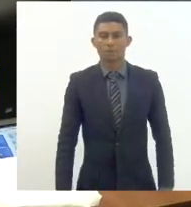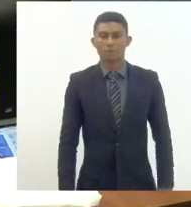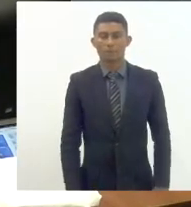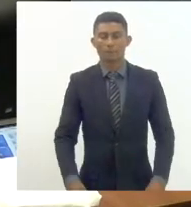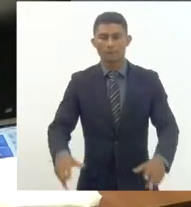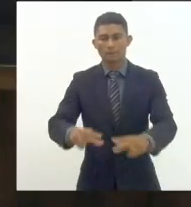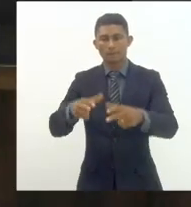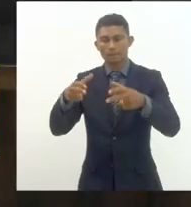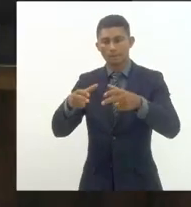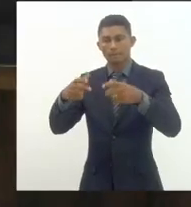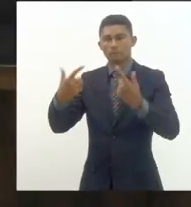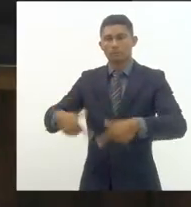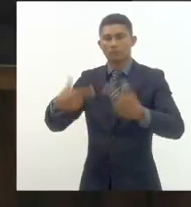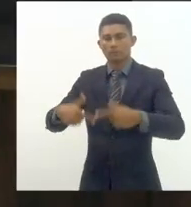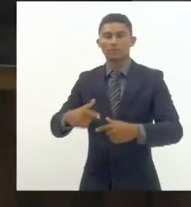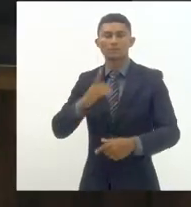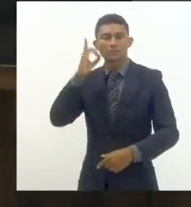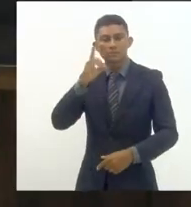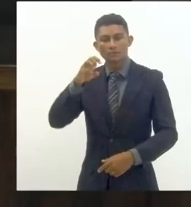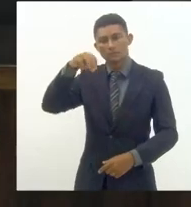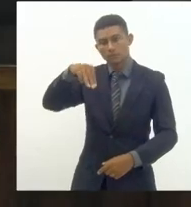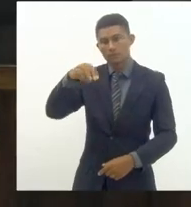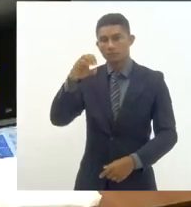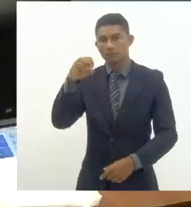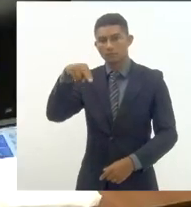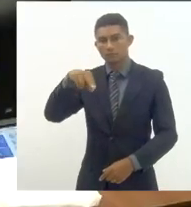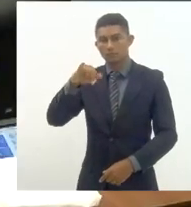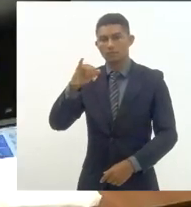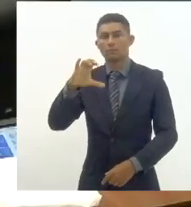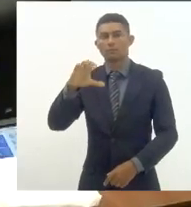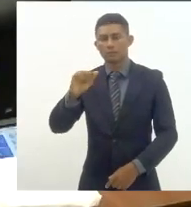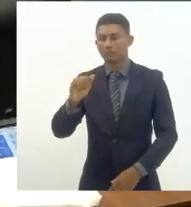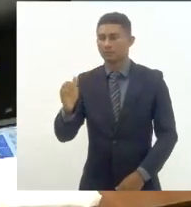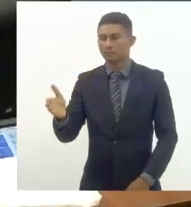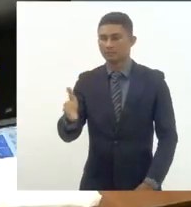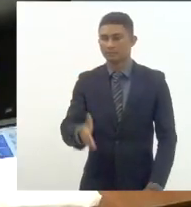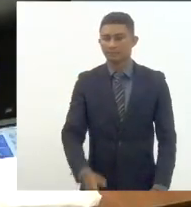Pela Comissão de Trabalho, deputada Mônica Francisco.